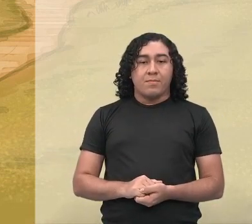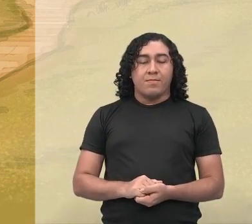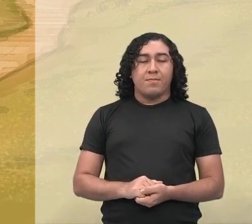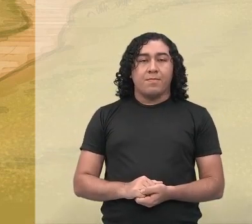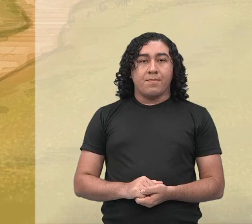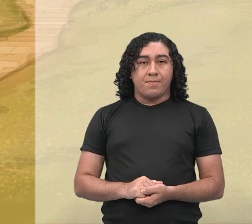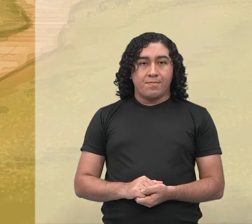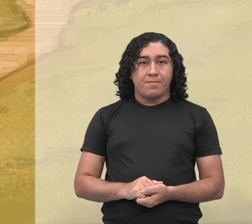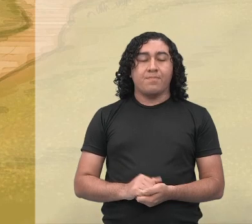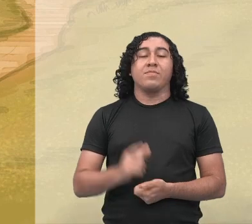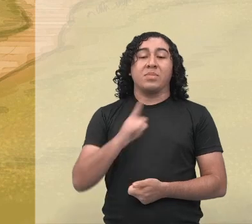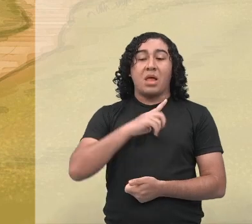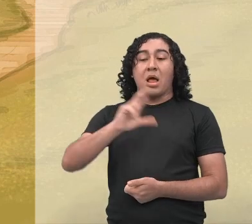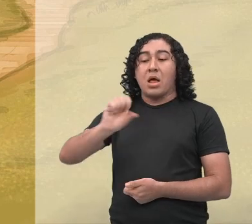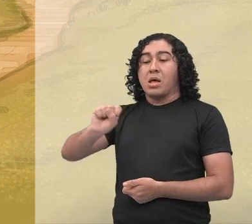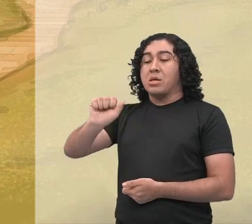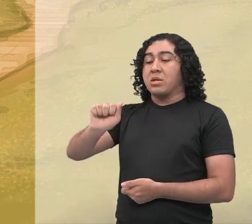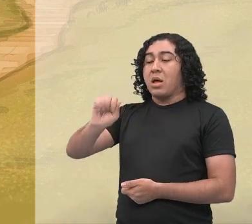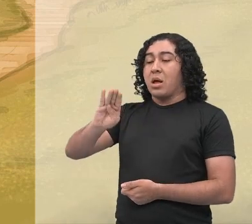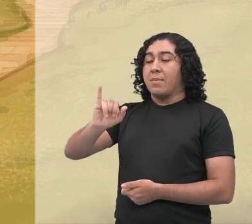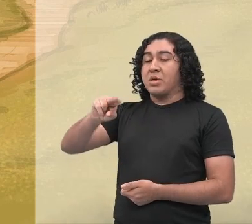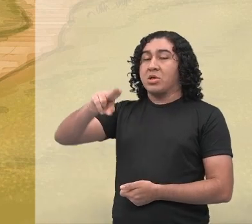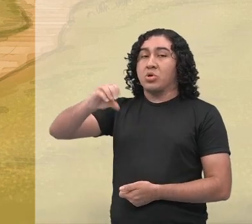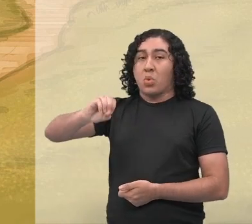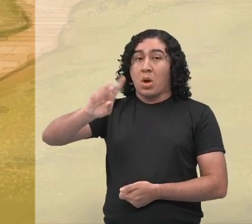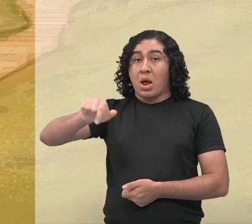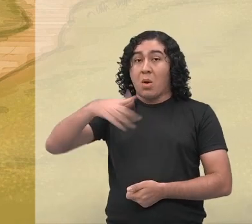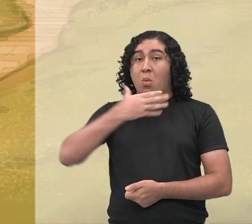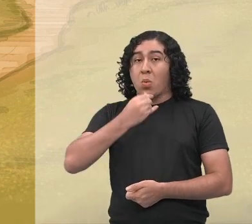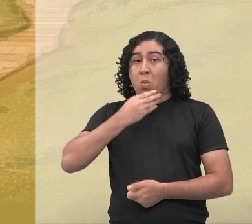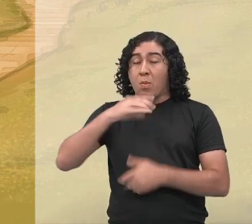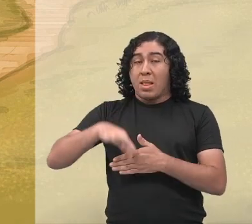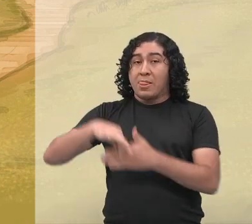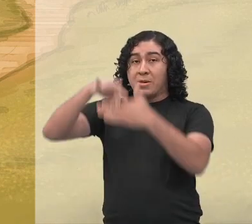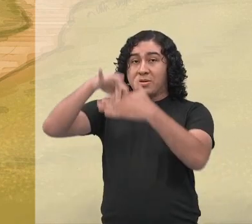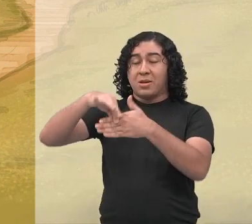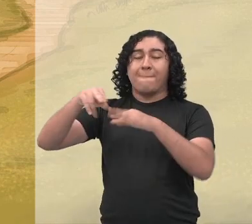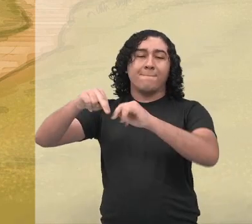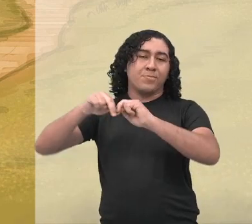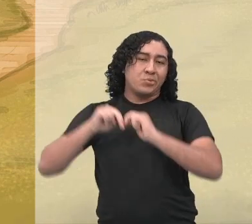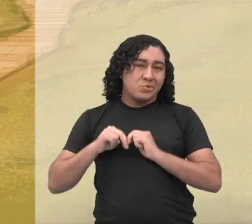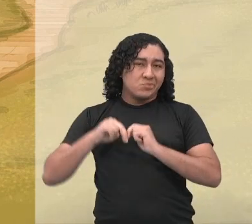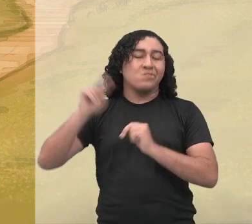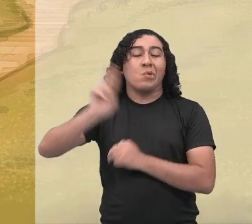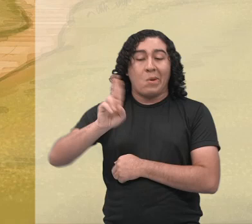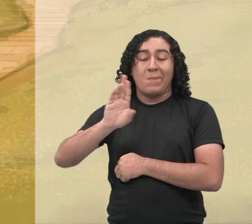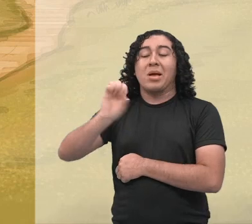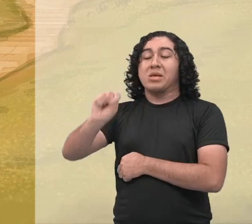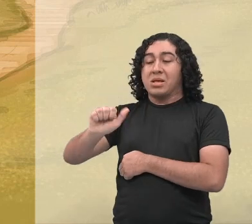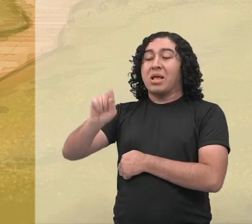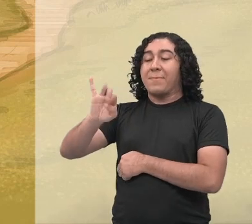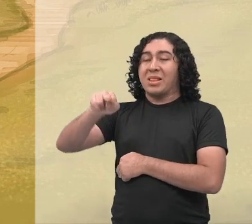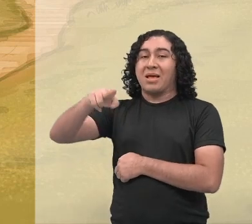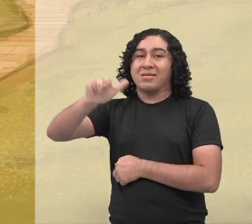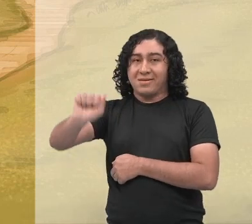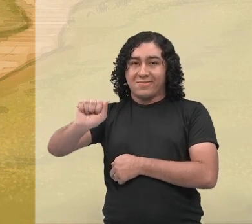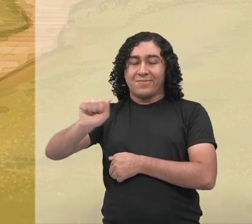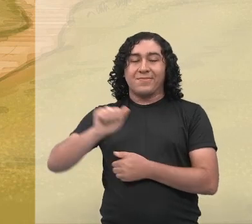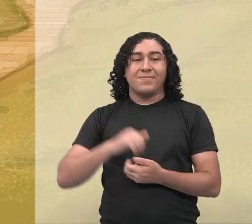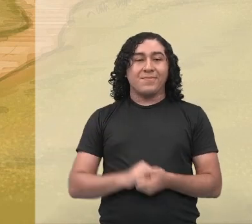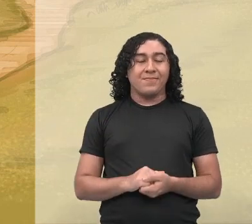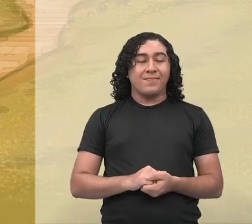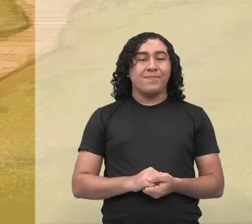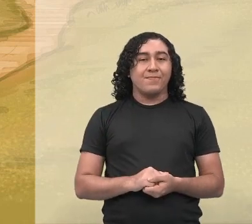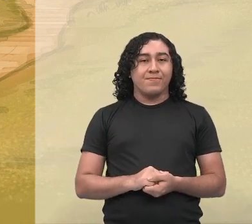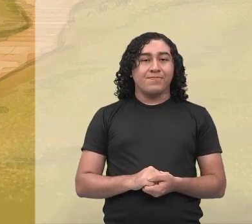de Sabino, que era um dos líderes dessa revolta. Então, por ser um dos líderes, logo a revolta ganhou o nome de